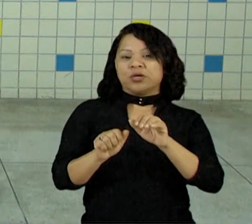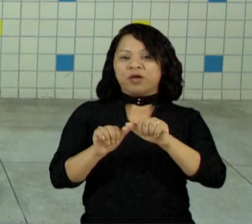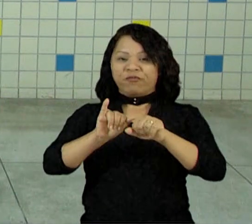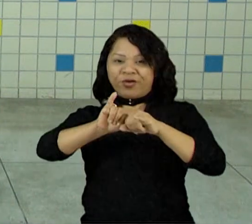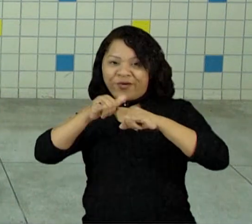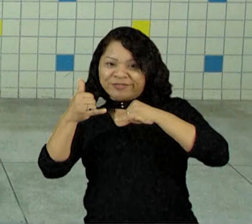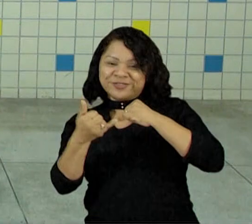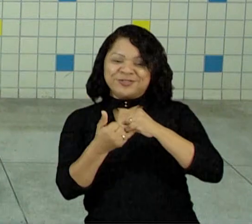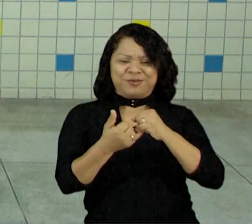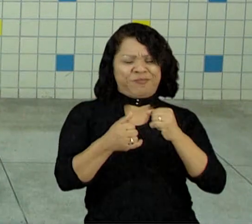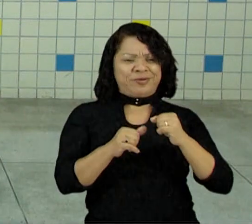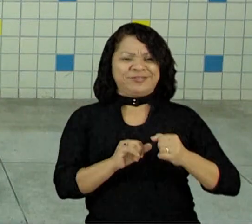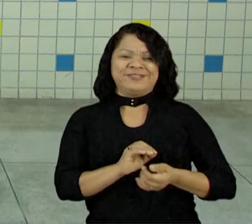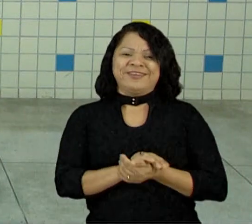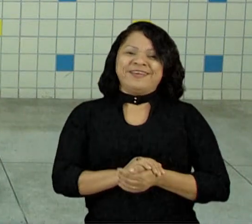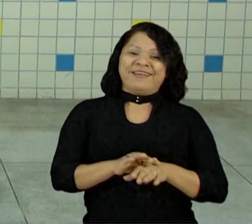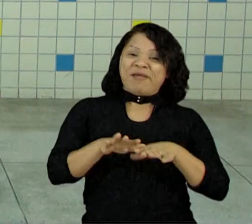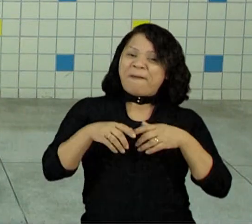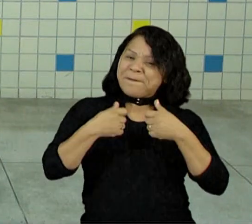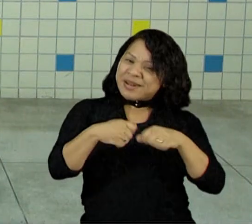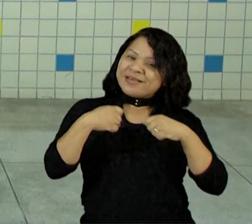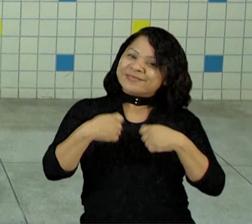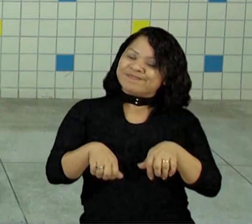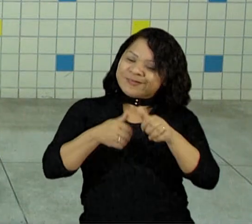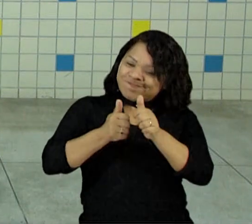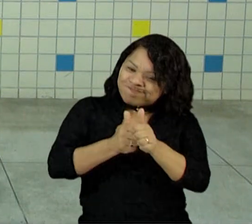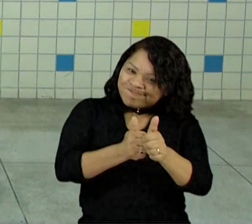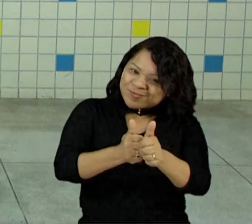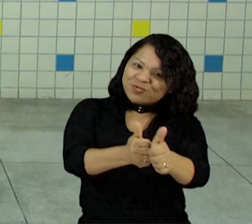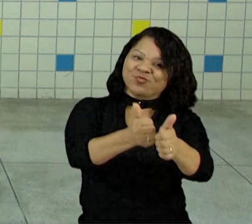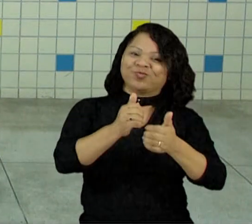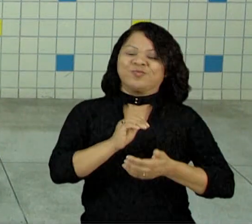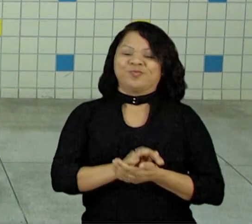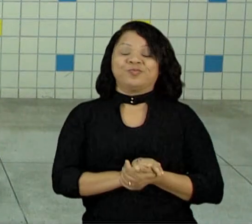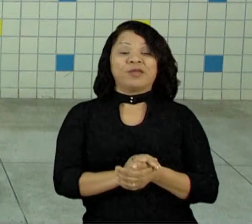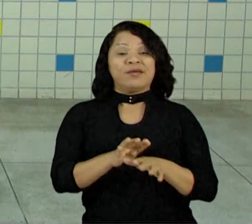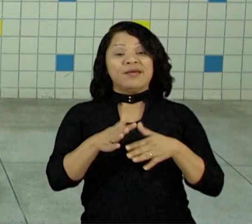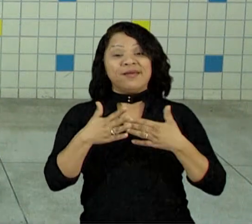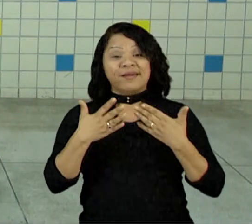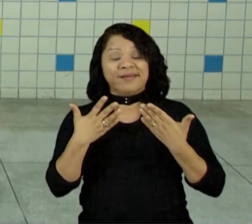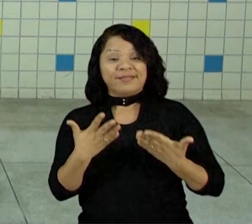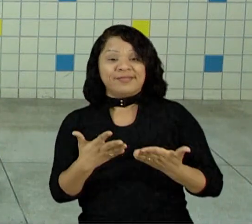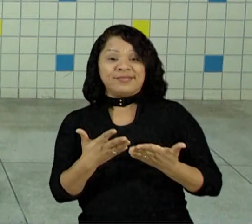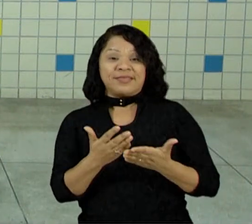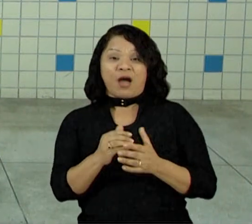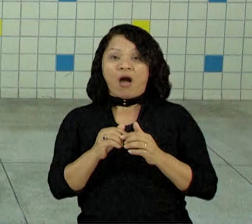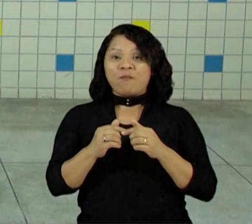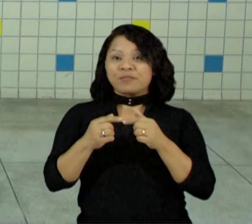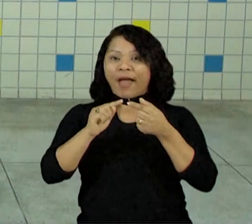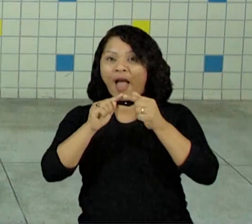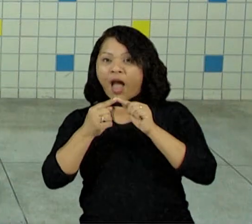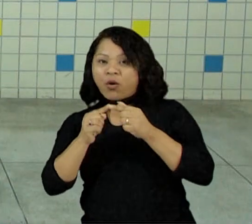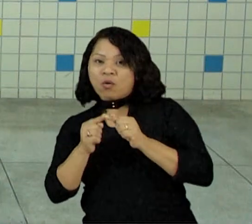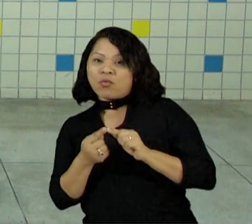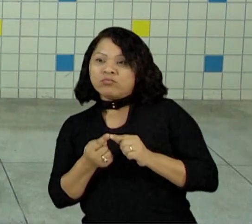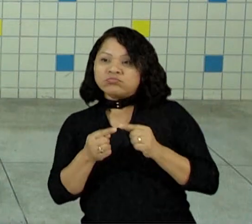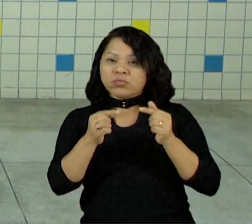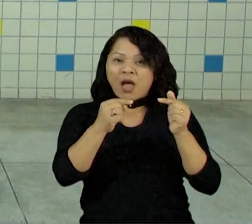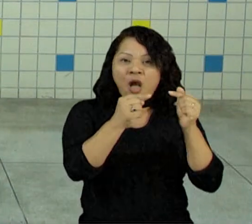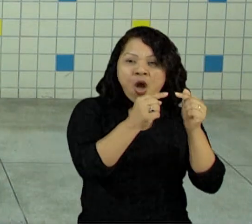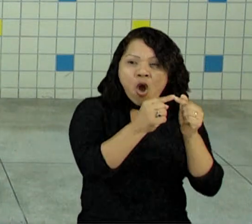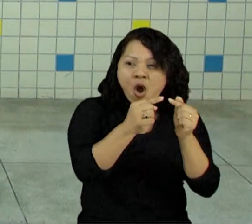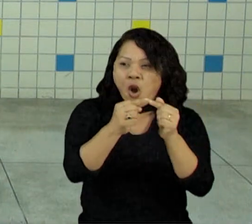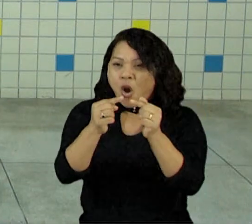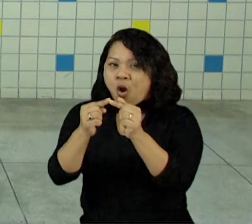precisam todos caminhar junto. Então, essa é a concordância nominal, é quando eu concordo a frase inteira. Eu